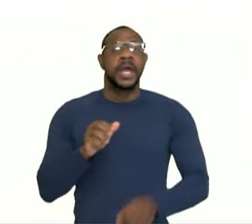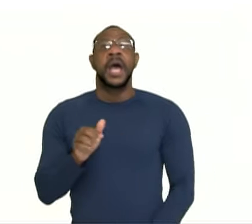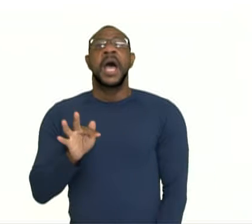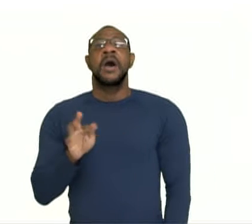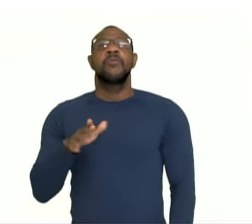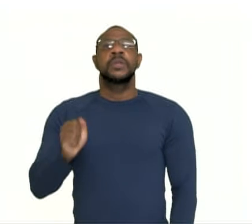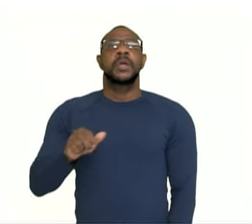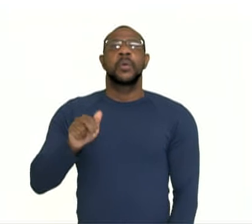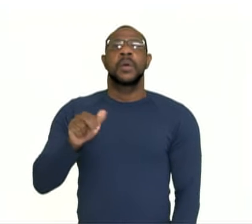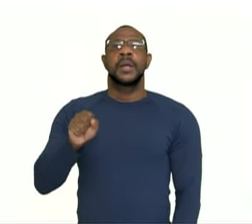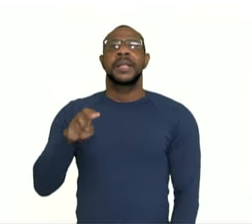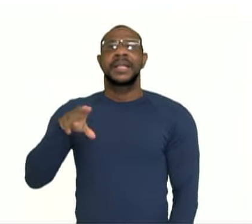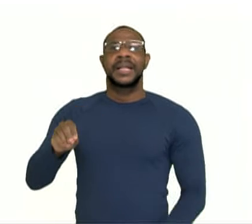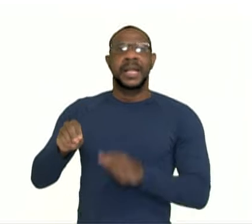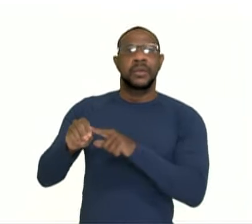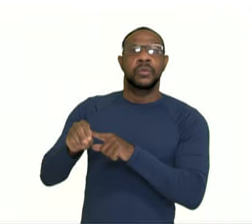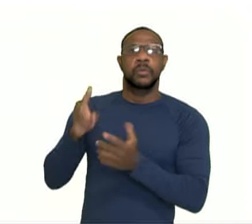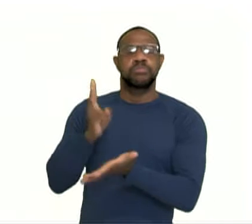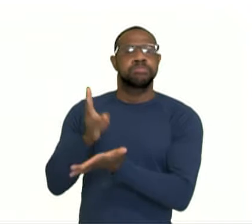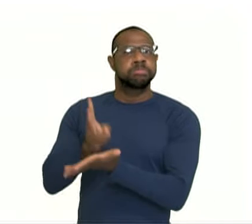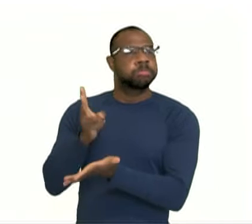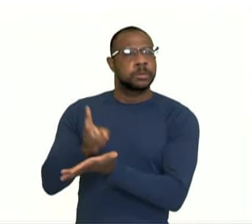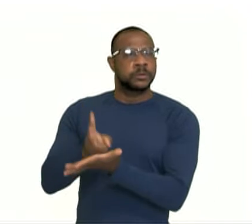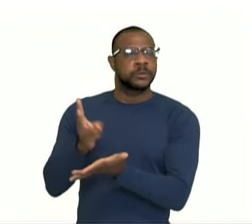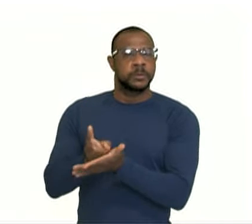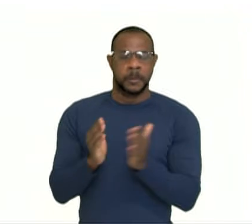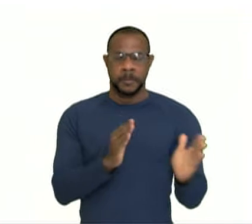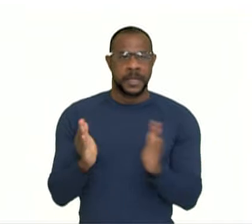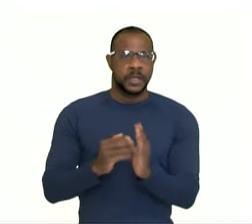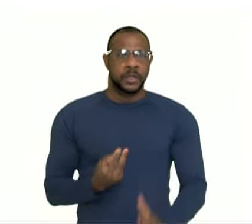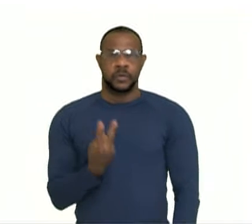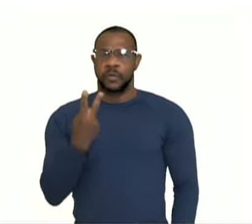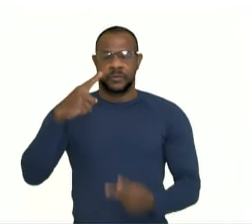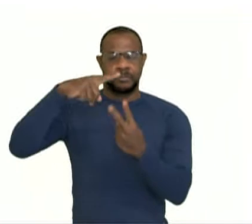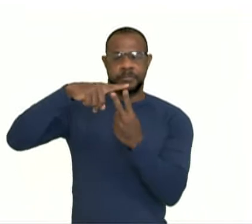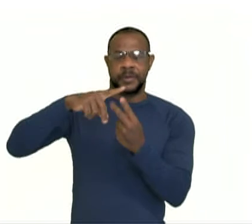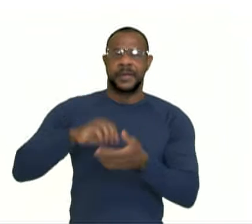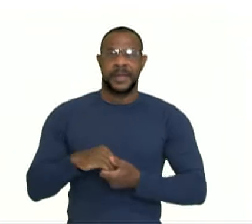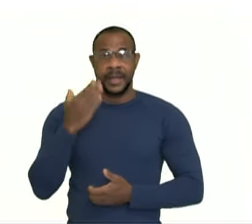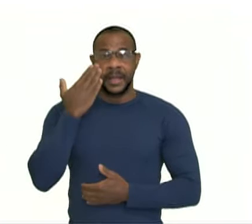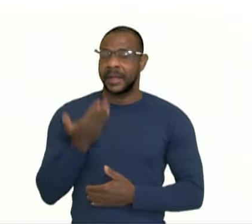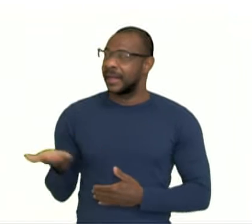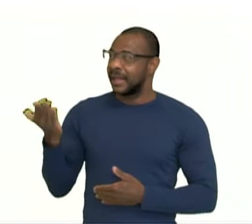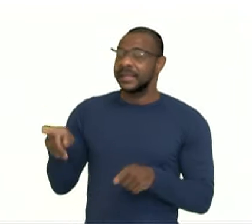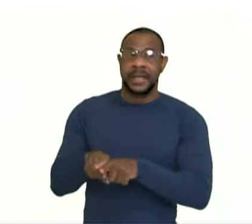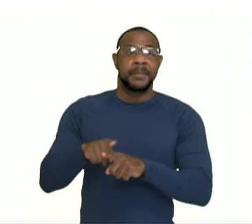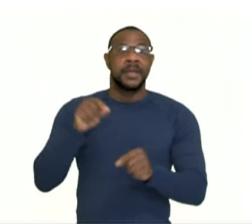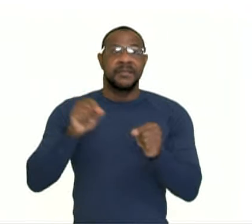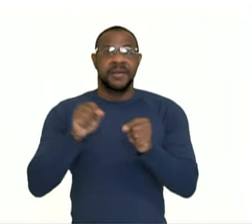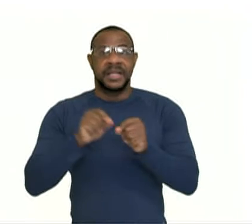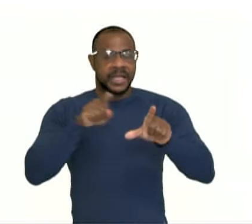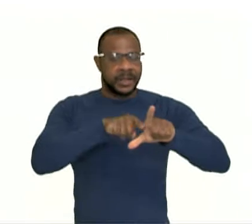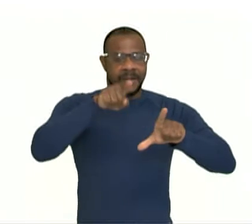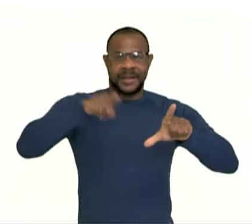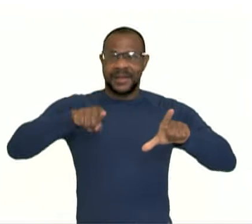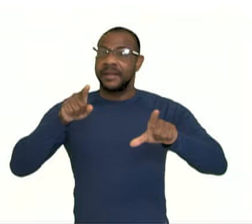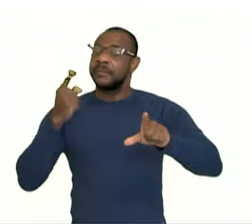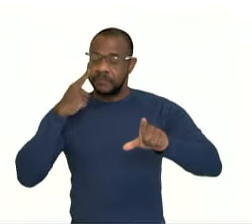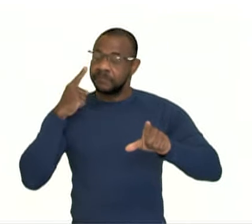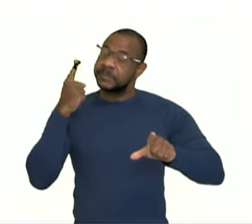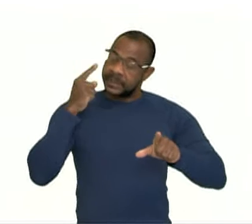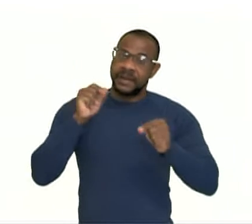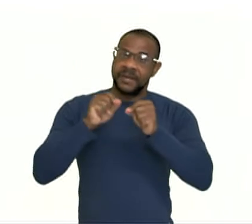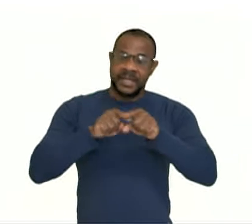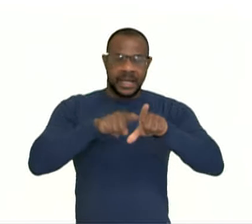seno é uma função contínua de período 2π. E também nós vamos construir o gráfico dessa